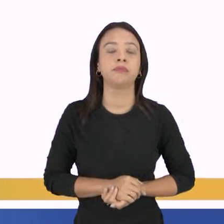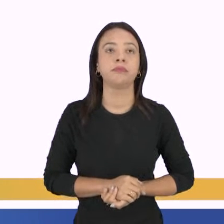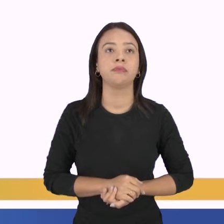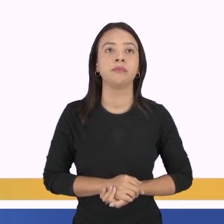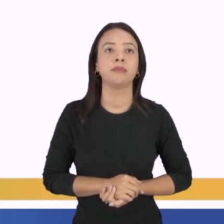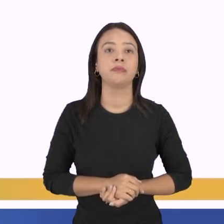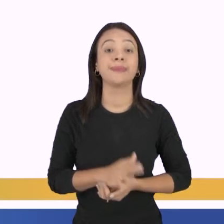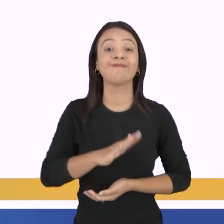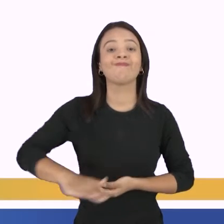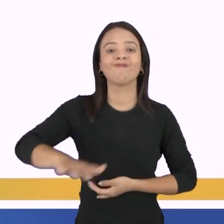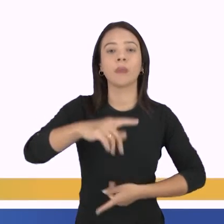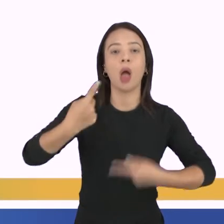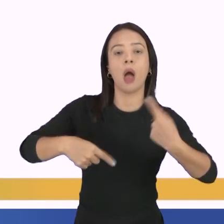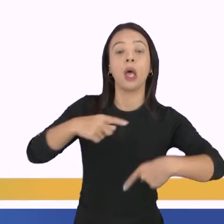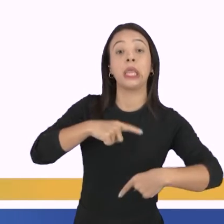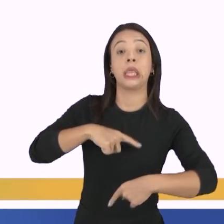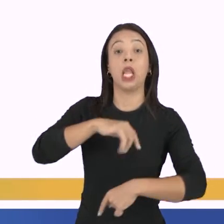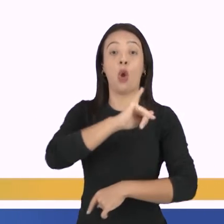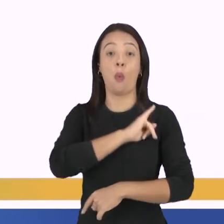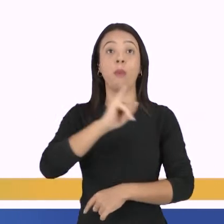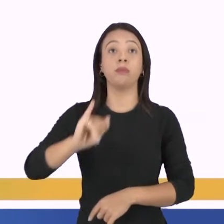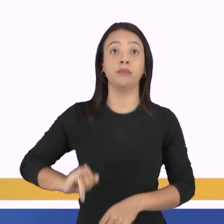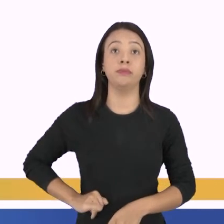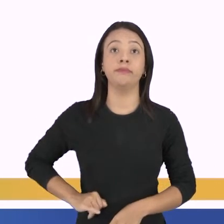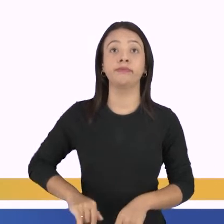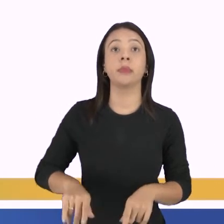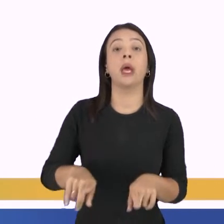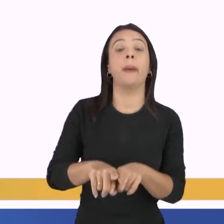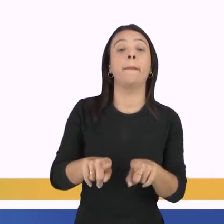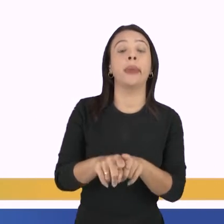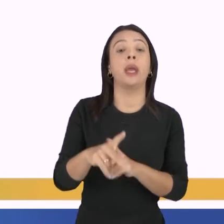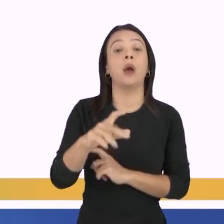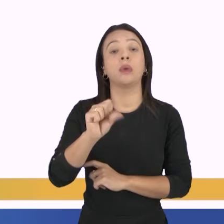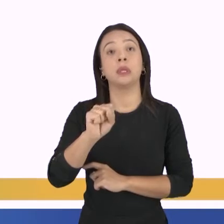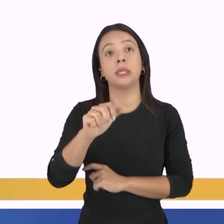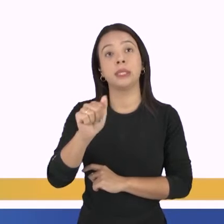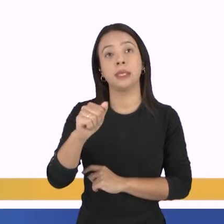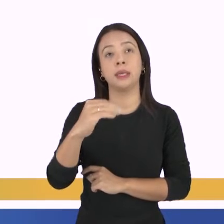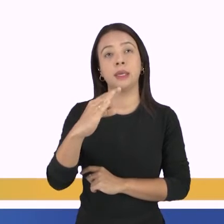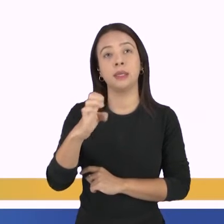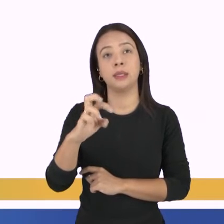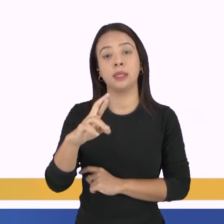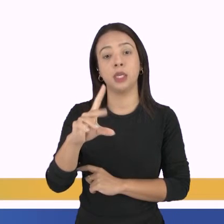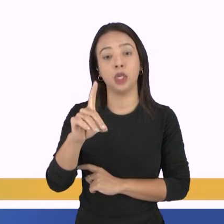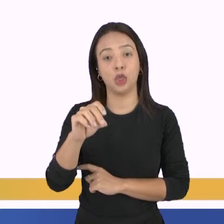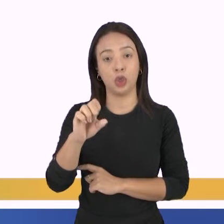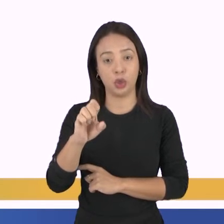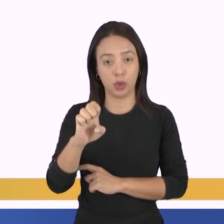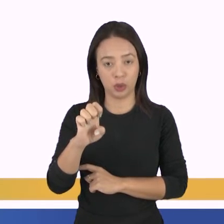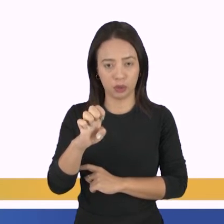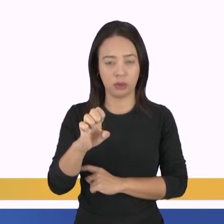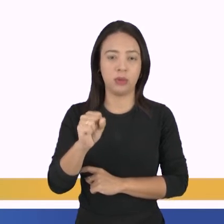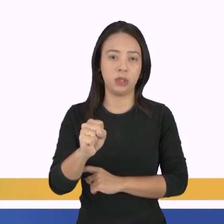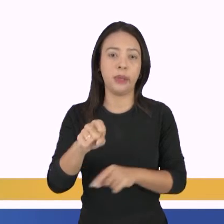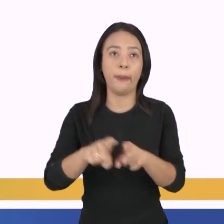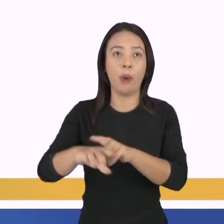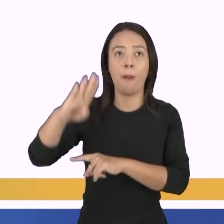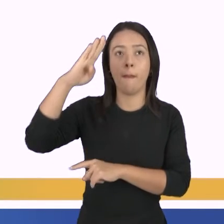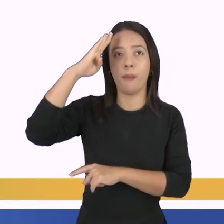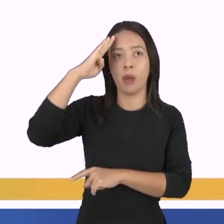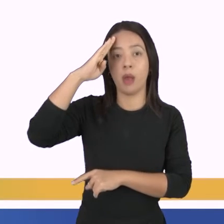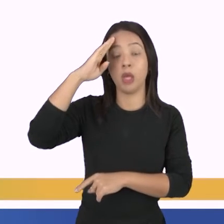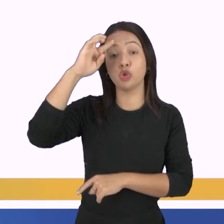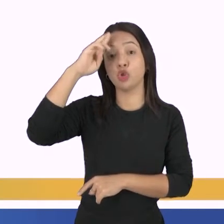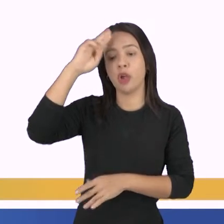No campo político, né, vamos ter o imperador, os sacerdotes, os militares e os aiulos, né, que eram os chefes locais,